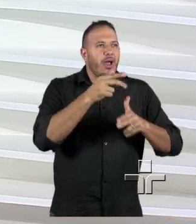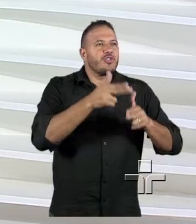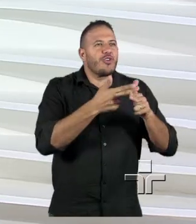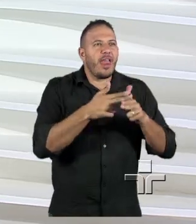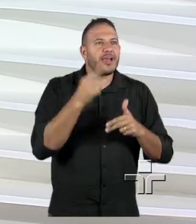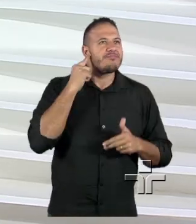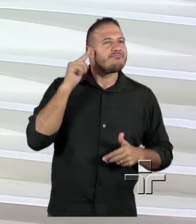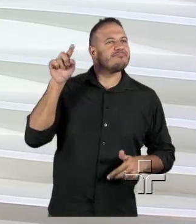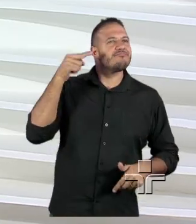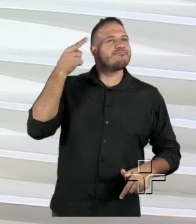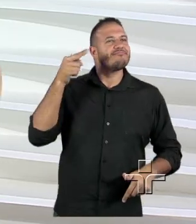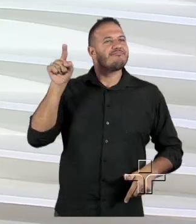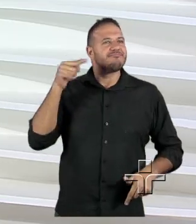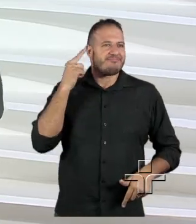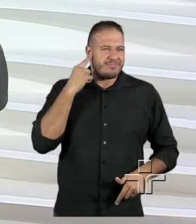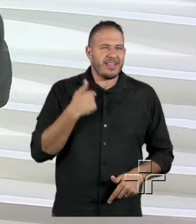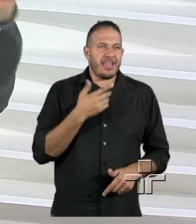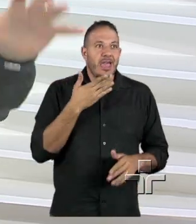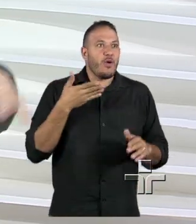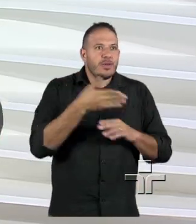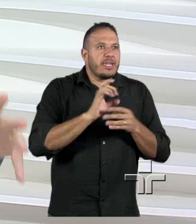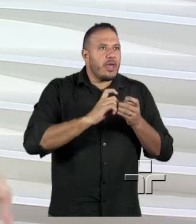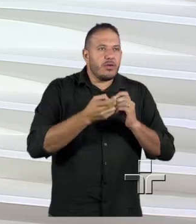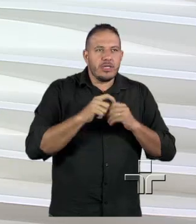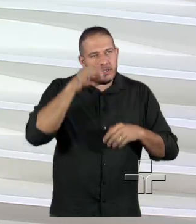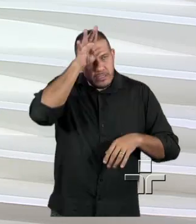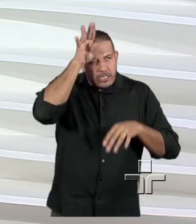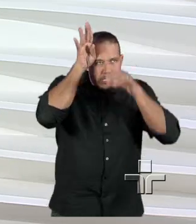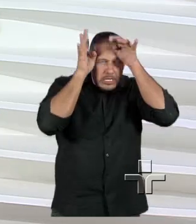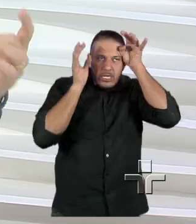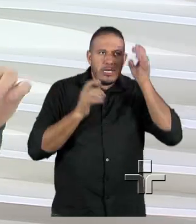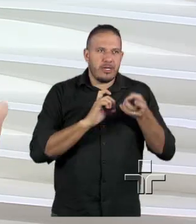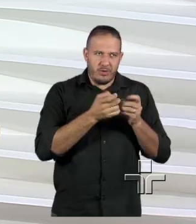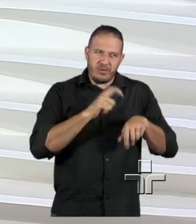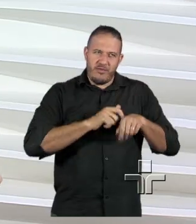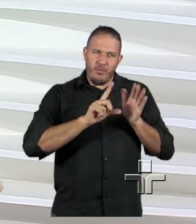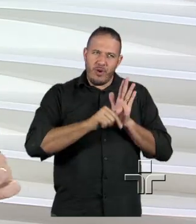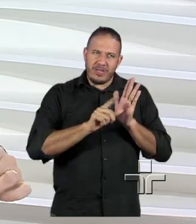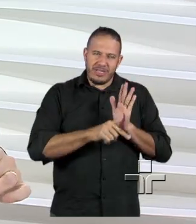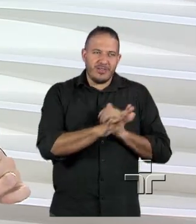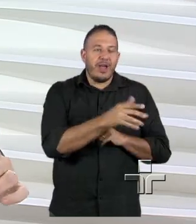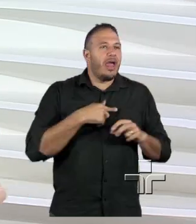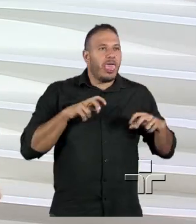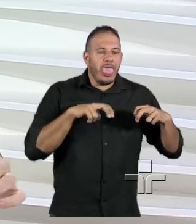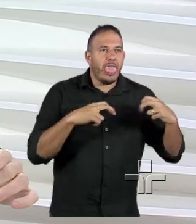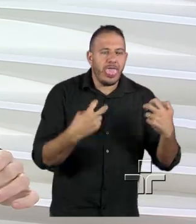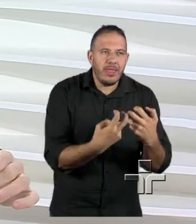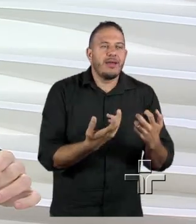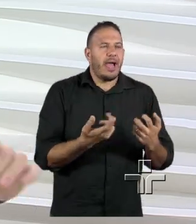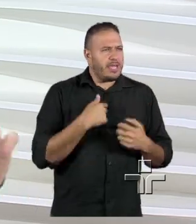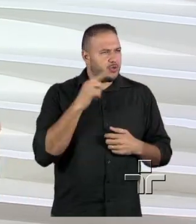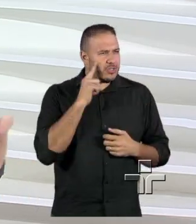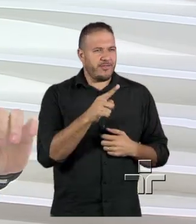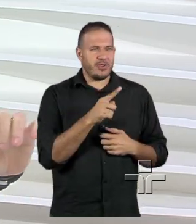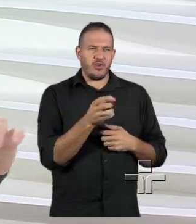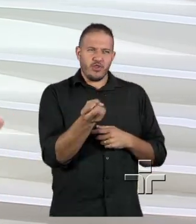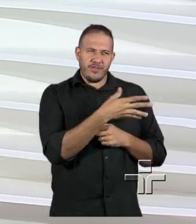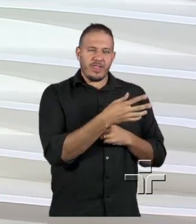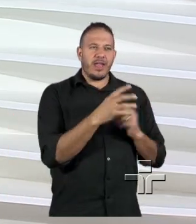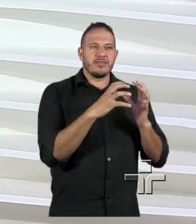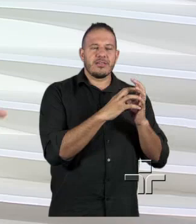E eu entrei na reunião meio esbaforido depois que ela começou e eu tinha visto, era novidade no Brasil, aquelas caixinhas de som